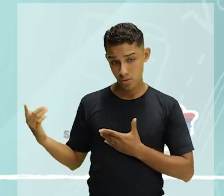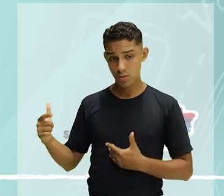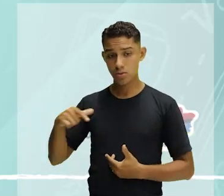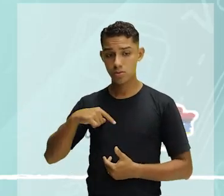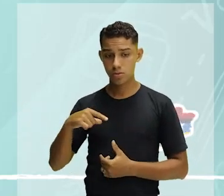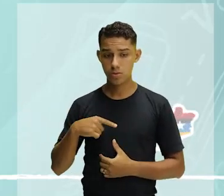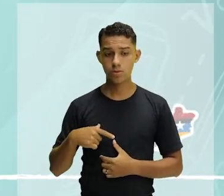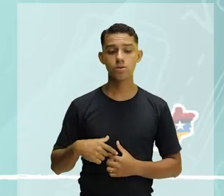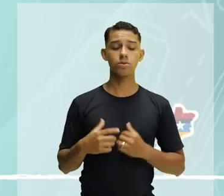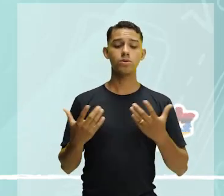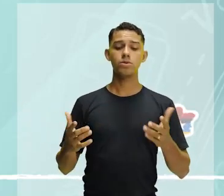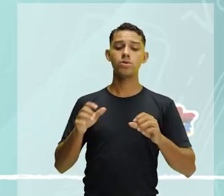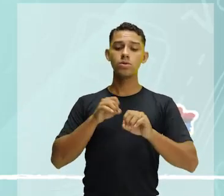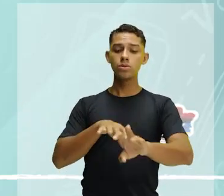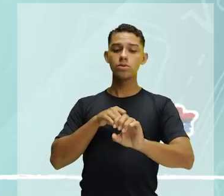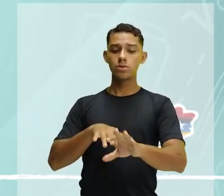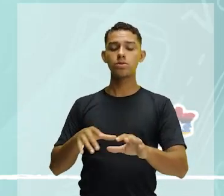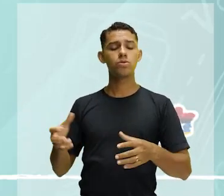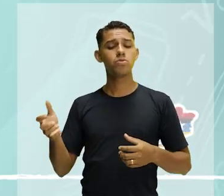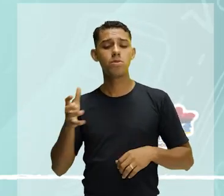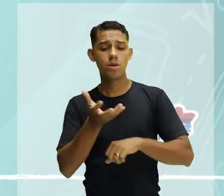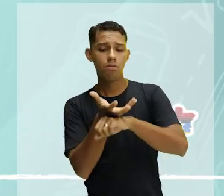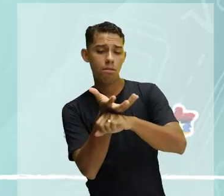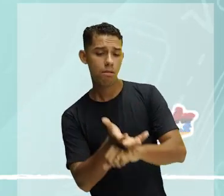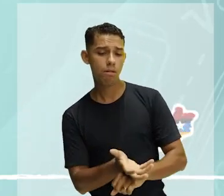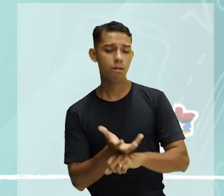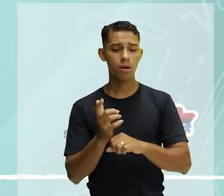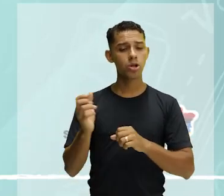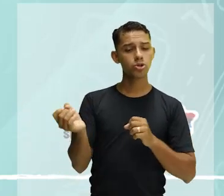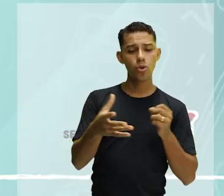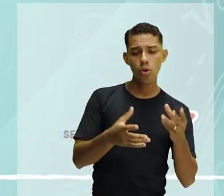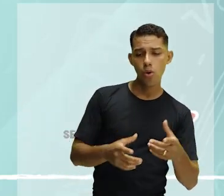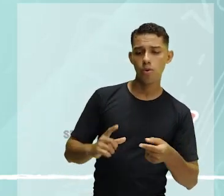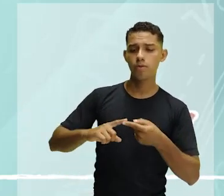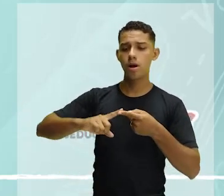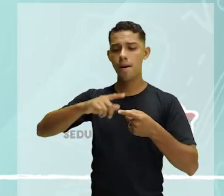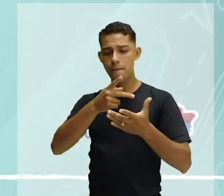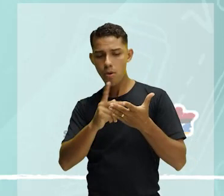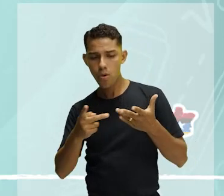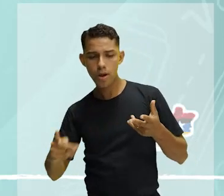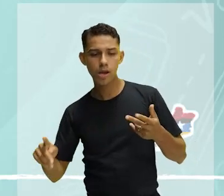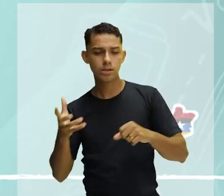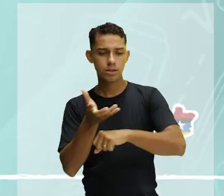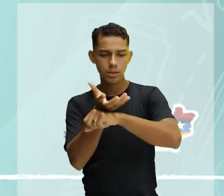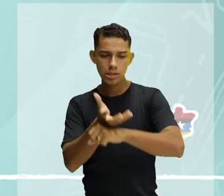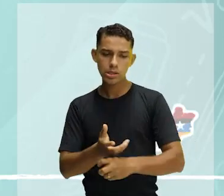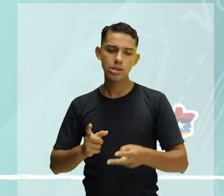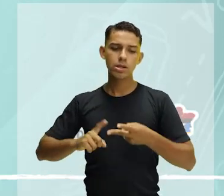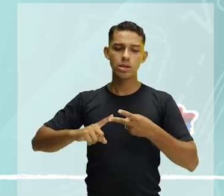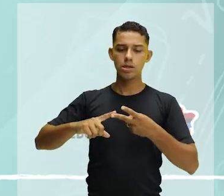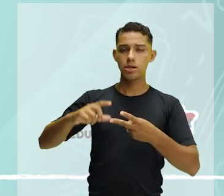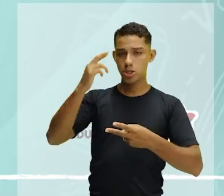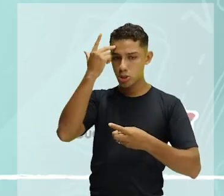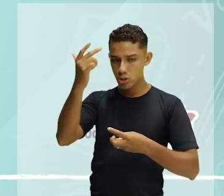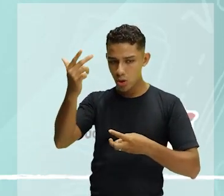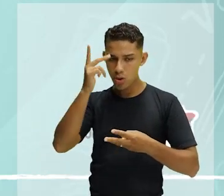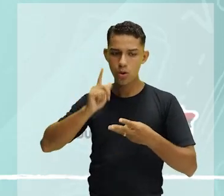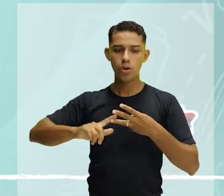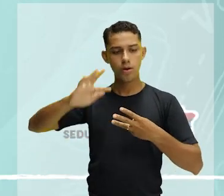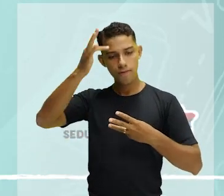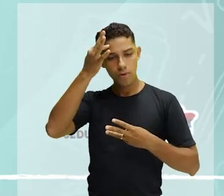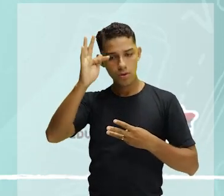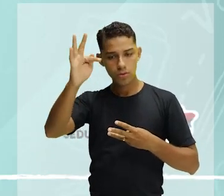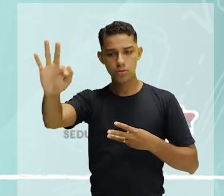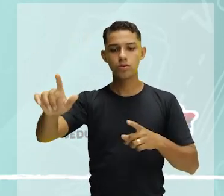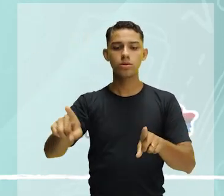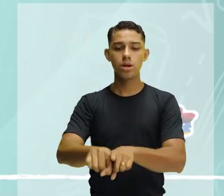os ensinamentos de novas disciplinas, como poesia, história, filosofia e a interpretação